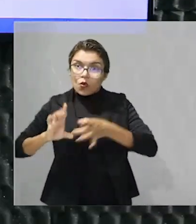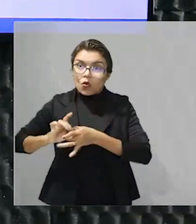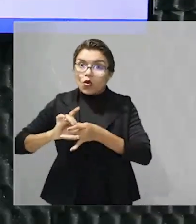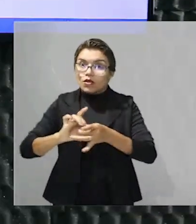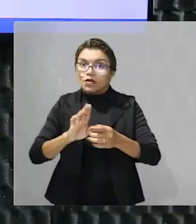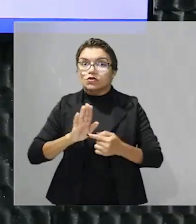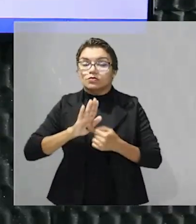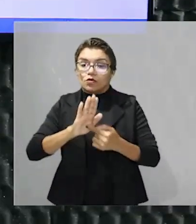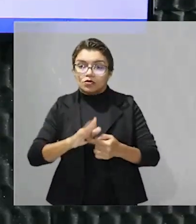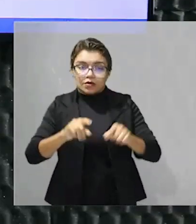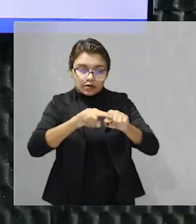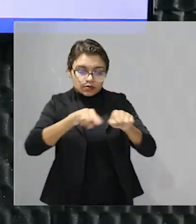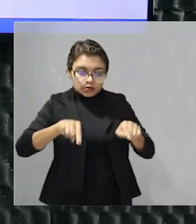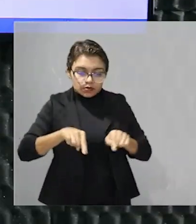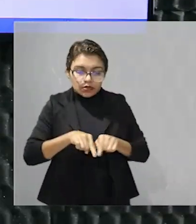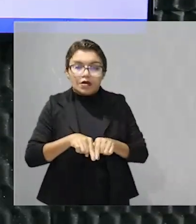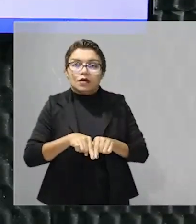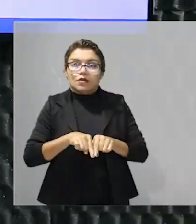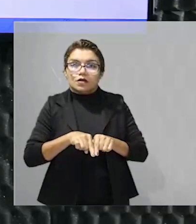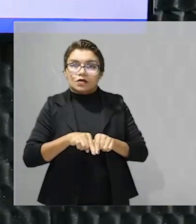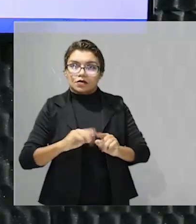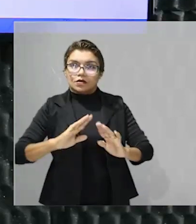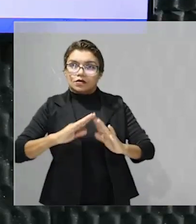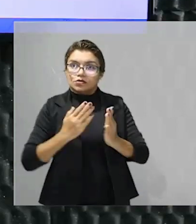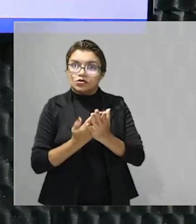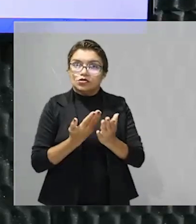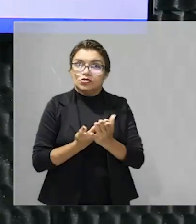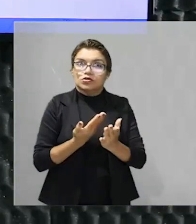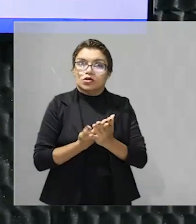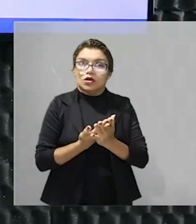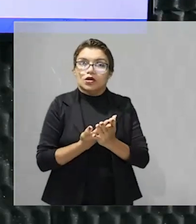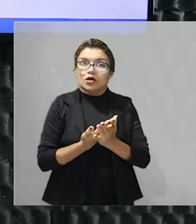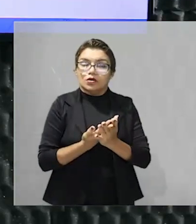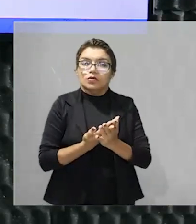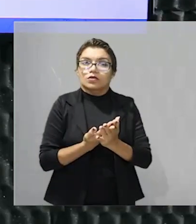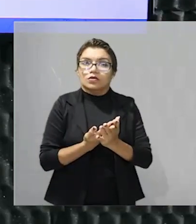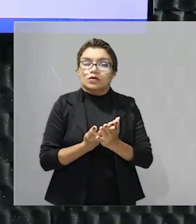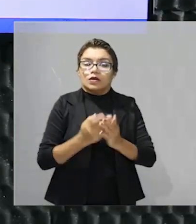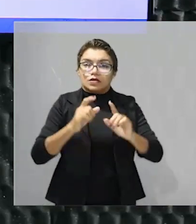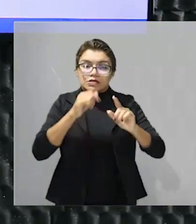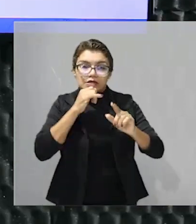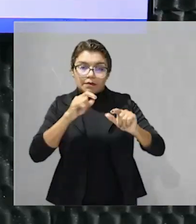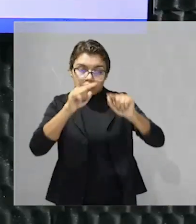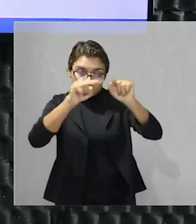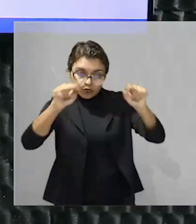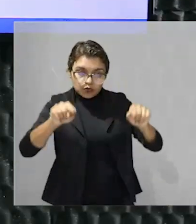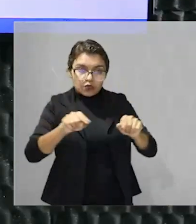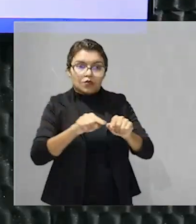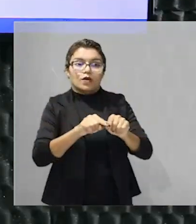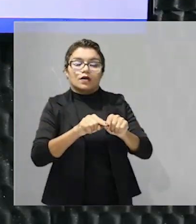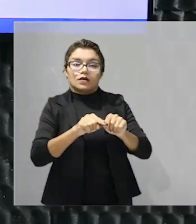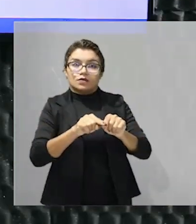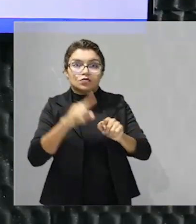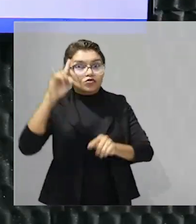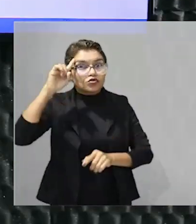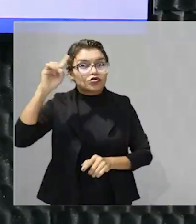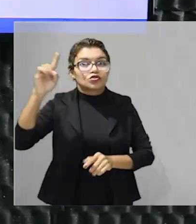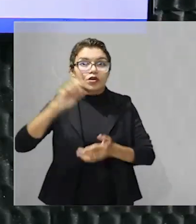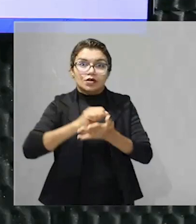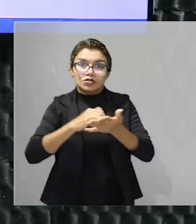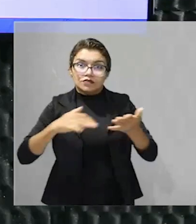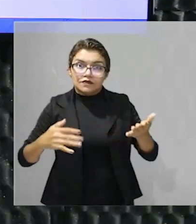sala de aula, aqui é o quadro, aqui falando quando a atividade tem que ser entregue, que é hoje, e a professora